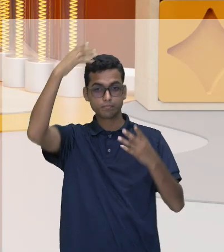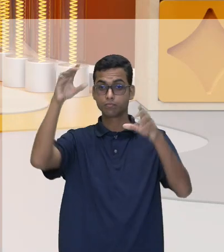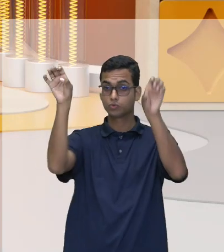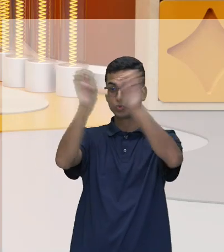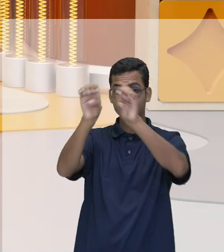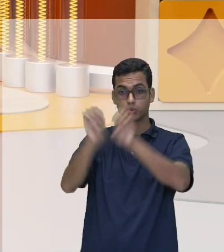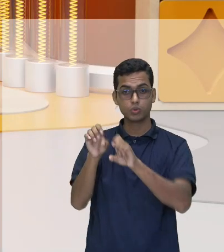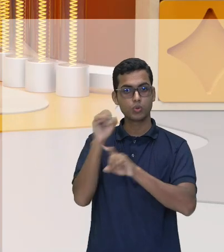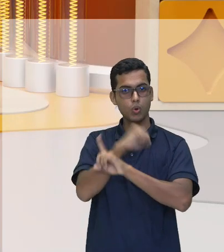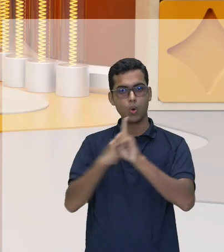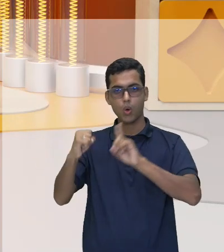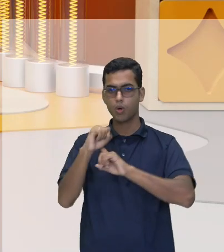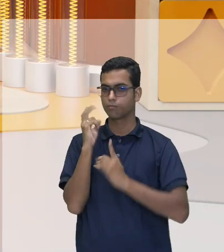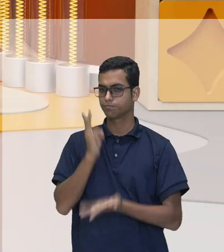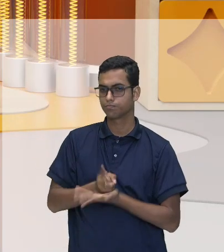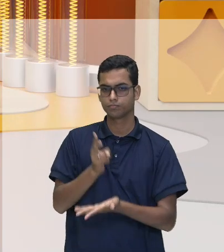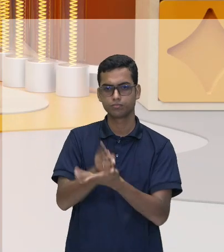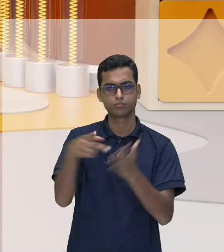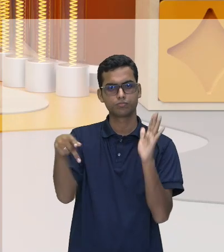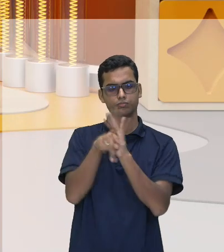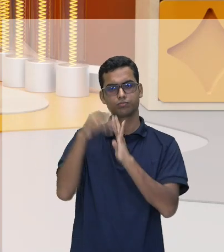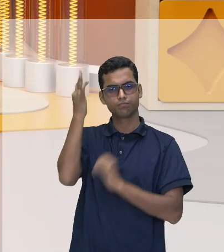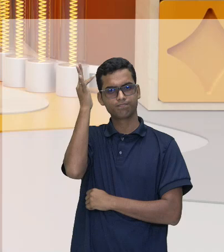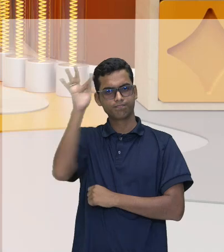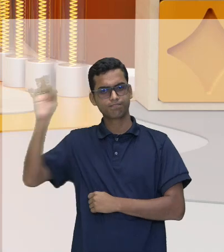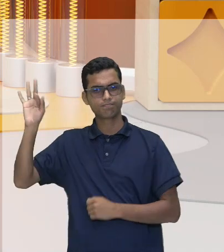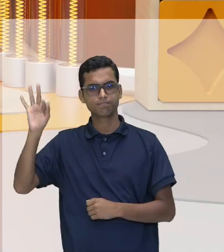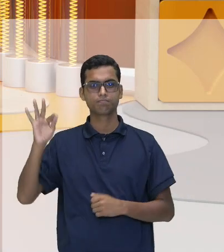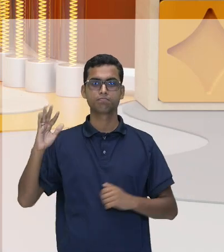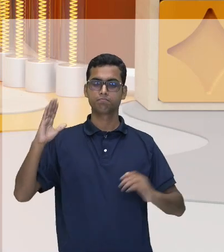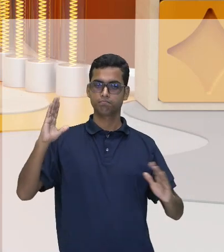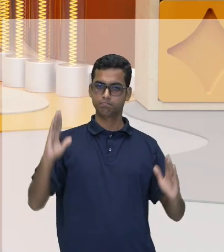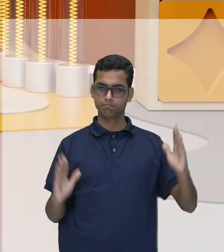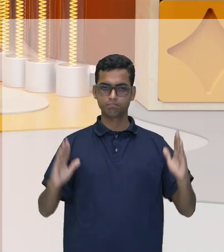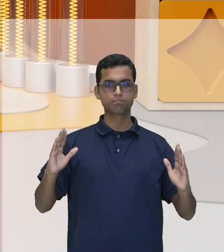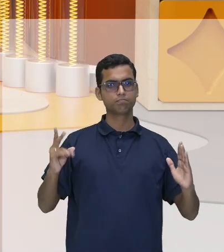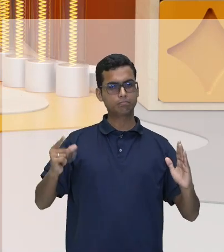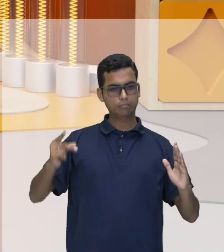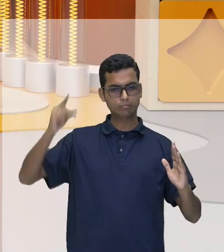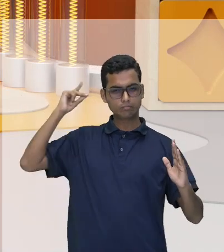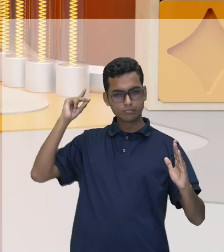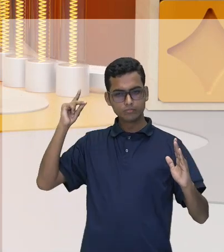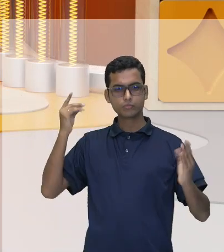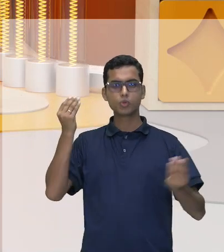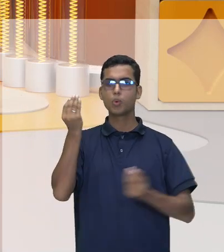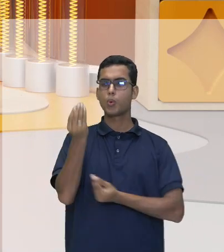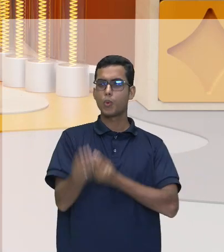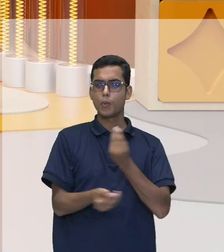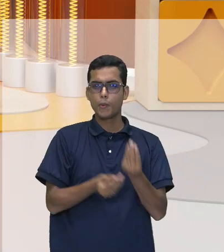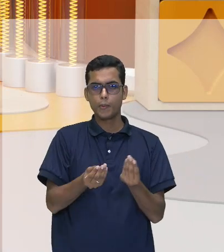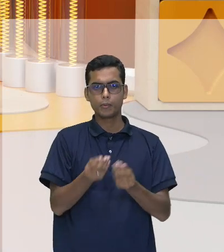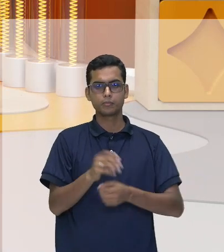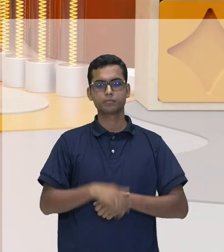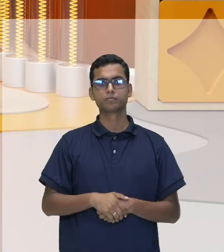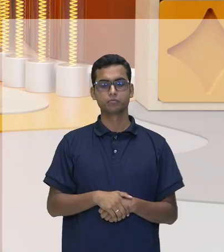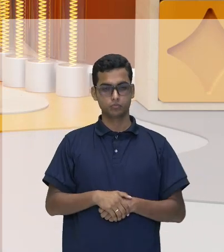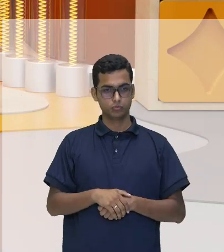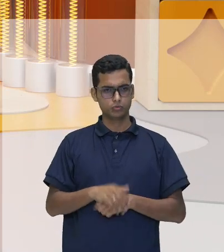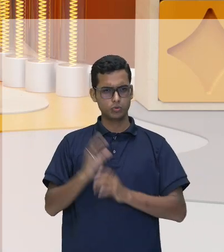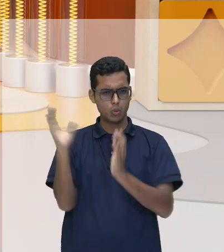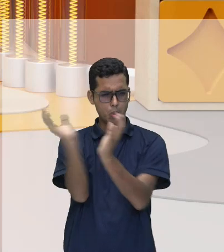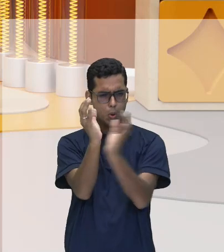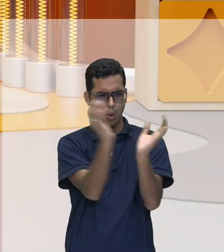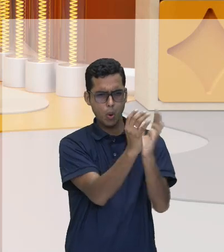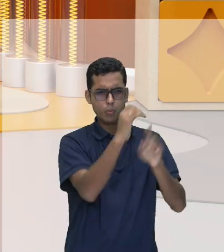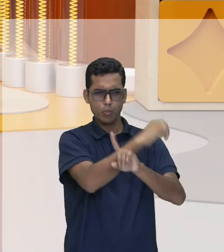que floresceu principalmente nos séculos XVII e XVIII na Europa. O Iluminismo ele marca uma era